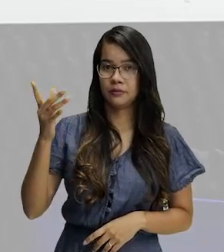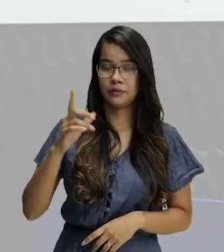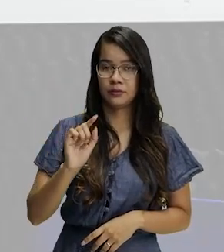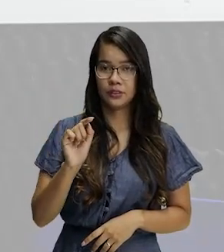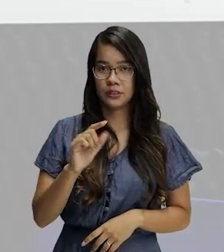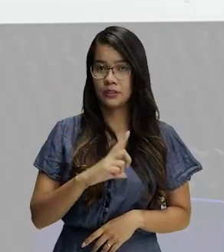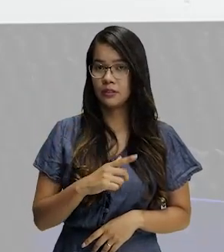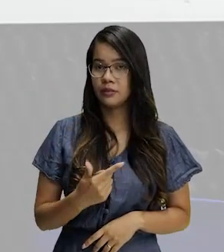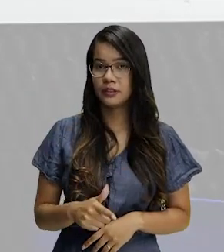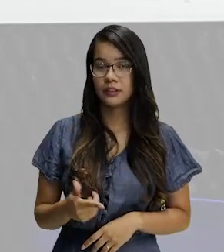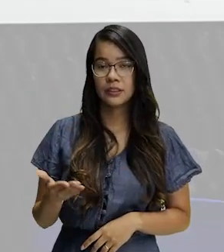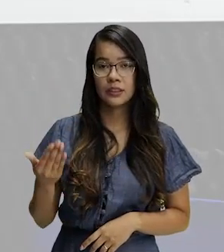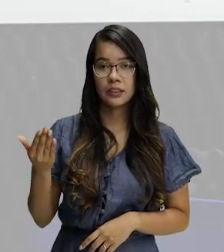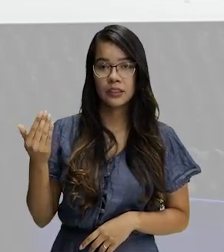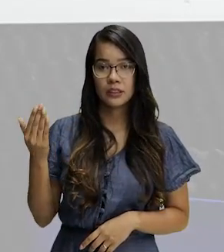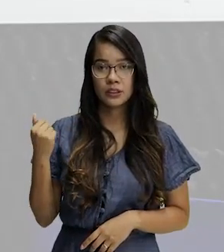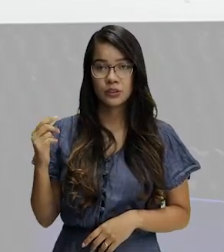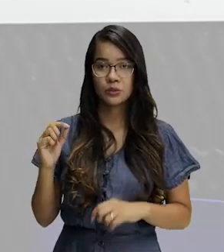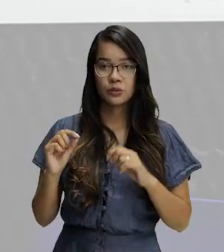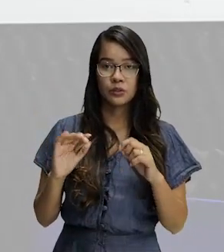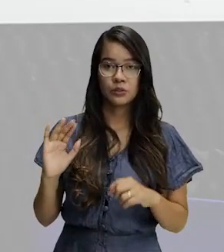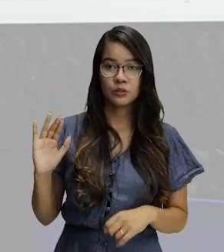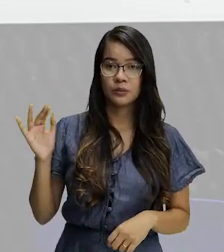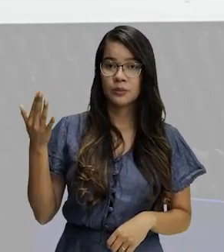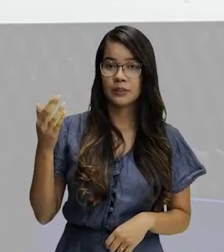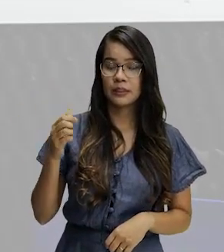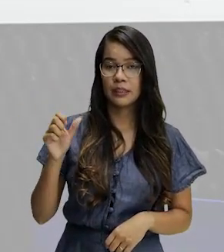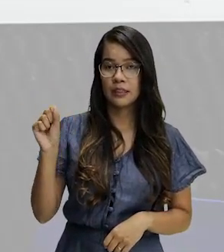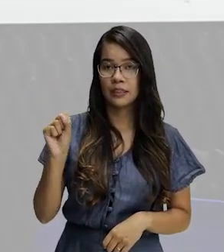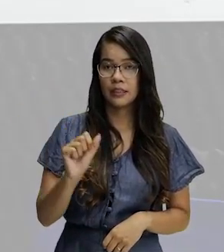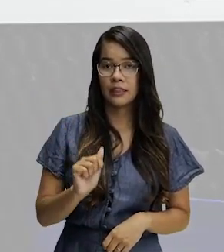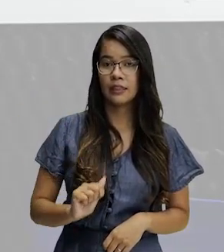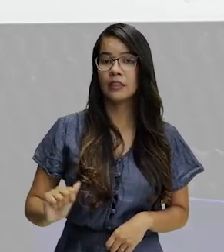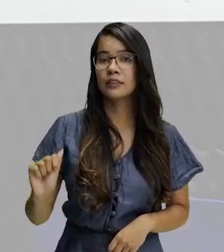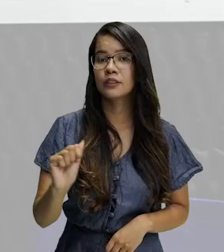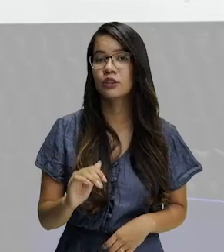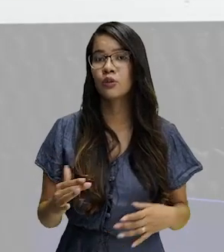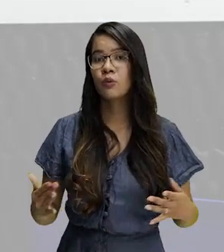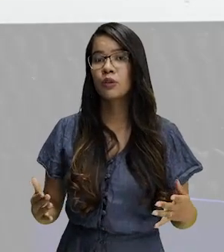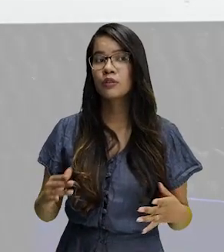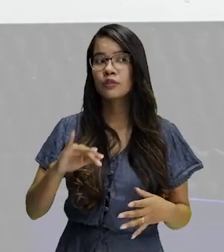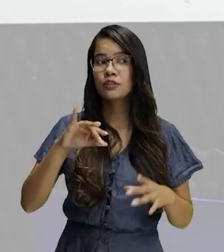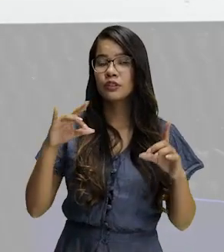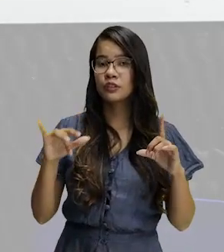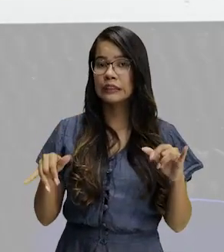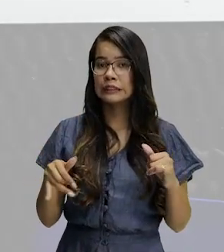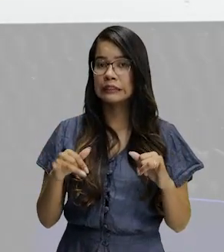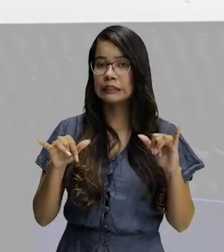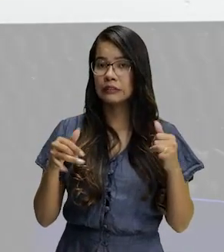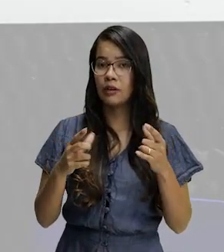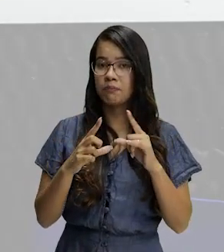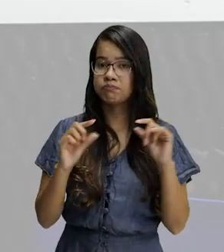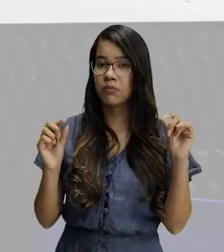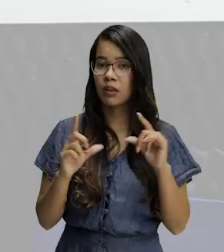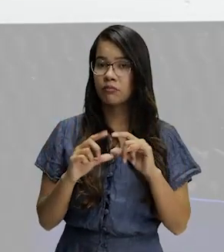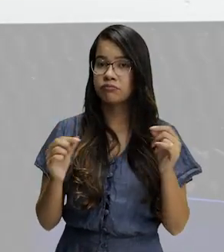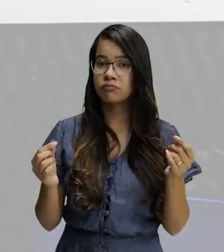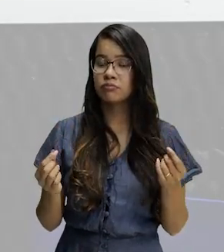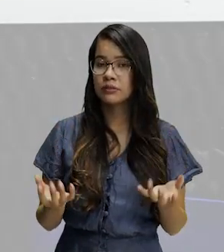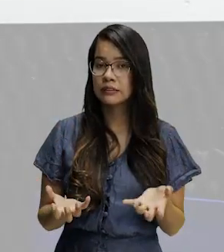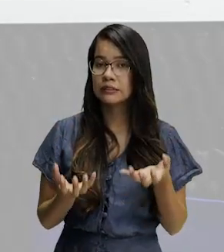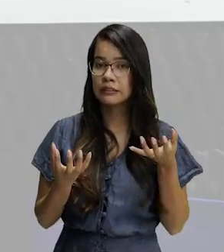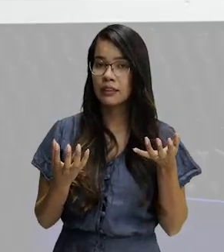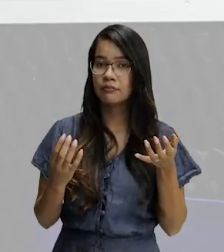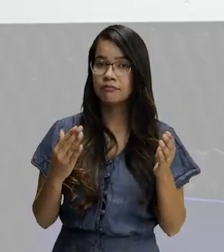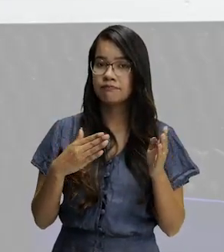antes do incidente lá na Ásia, quando o Japão resolve atacar a